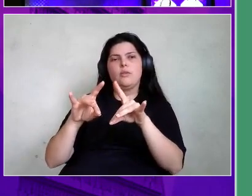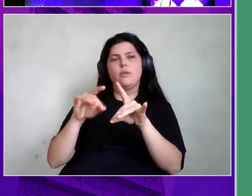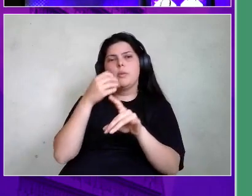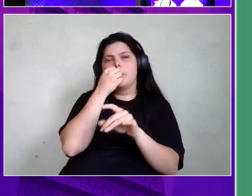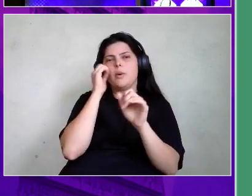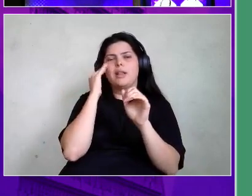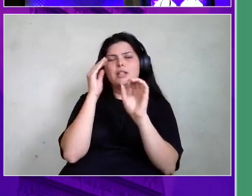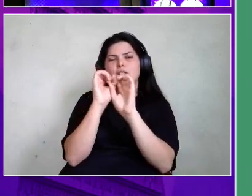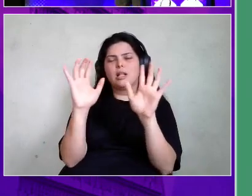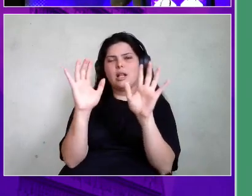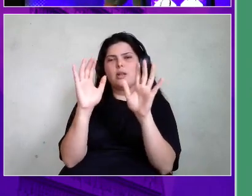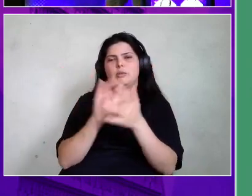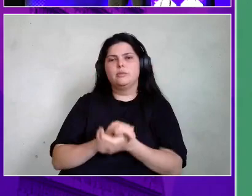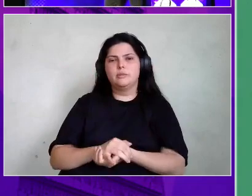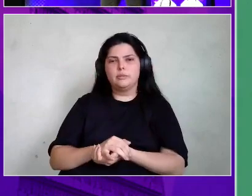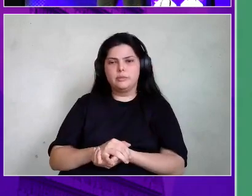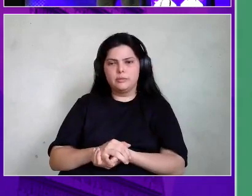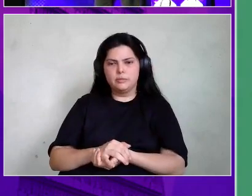nossos olhos.